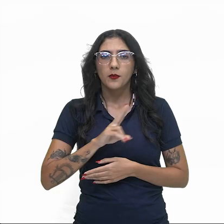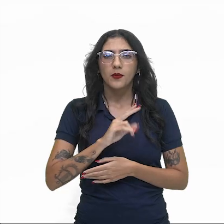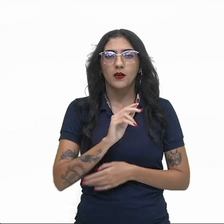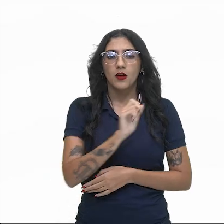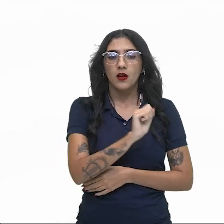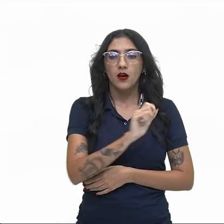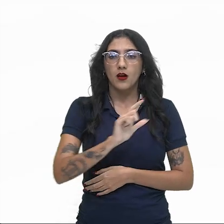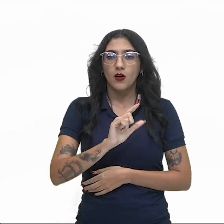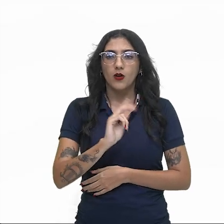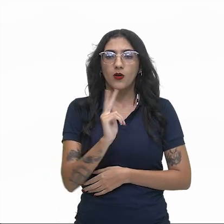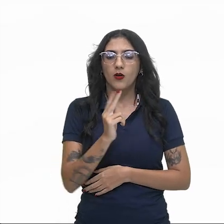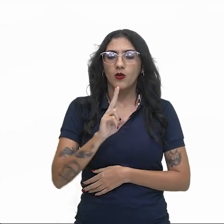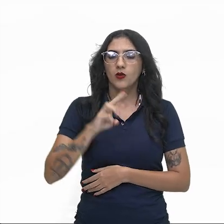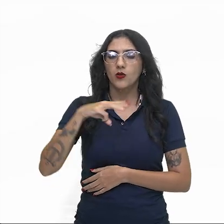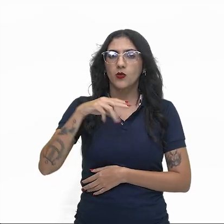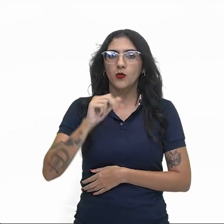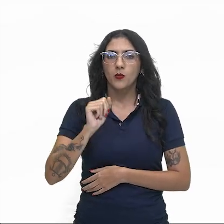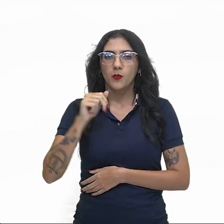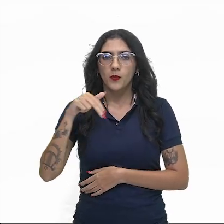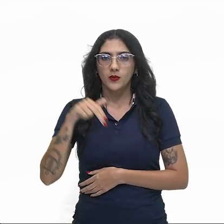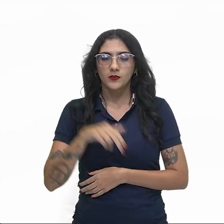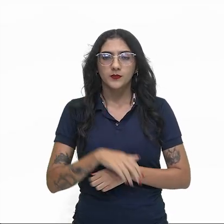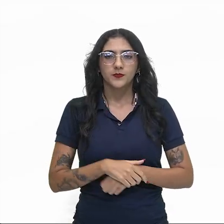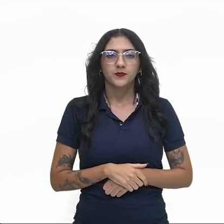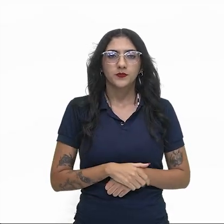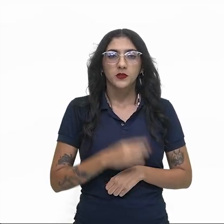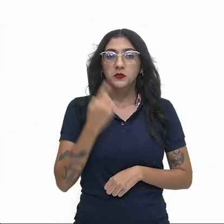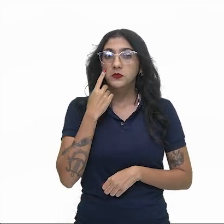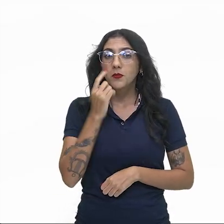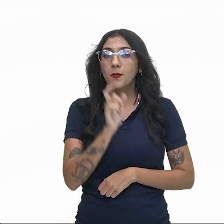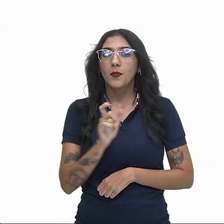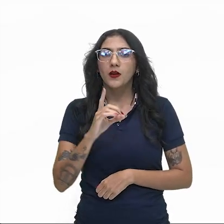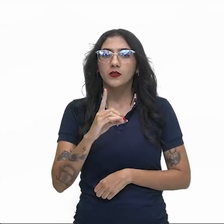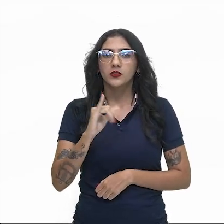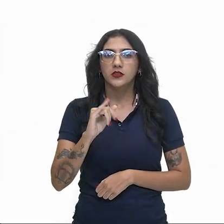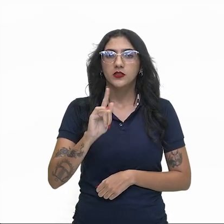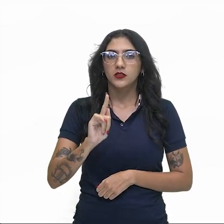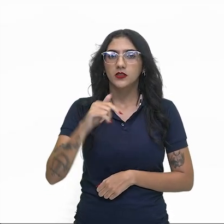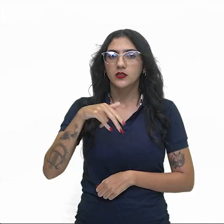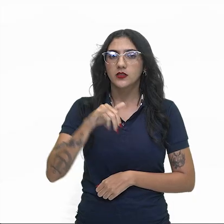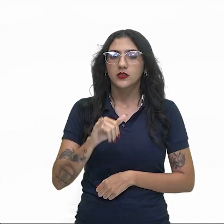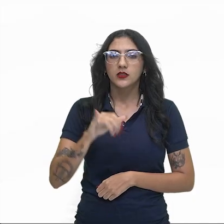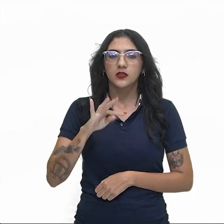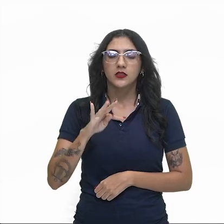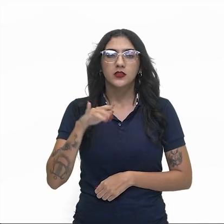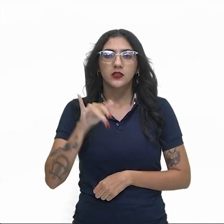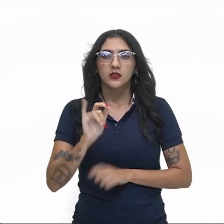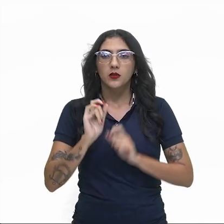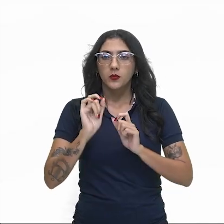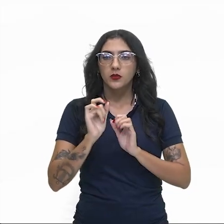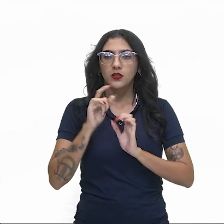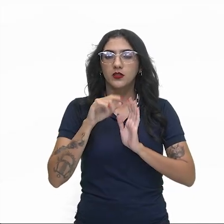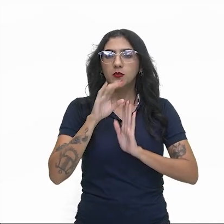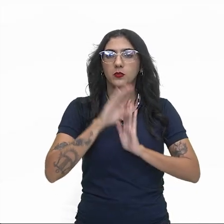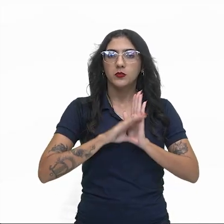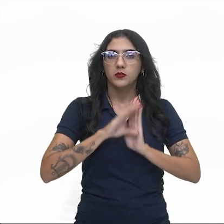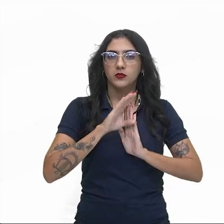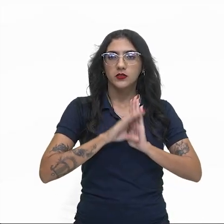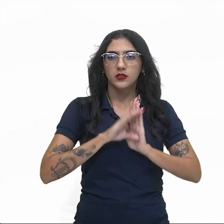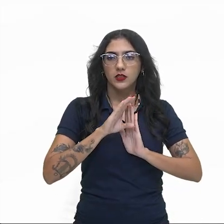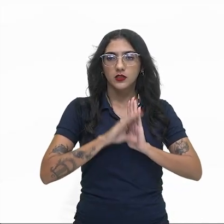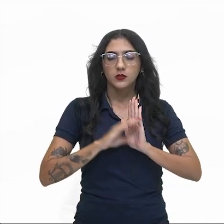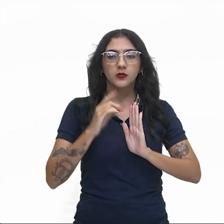human beings. Nós temos aí, ó, dignity, né? Dignity, que é um conceito